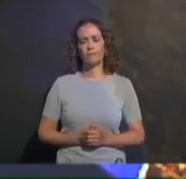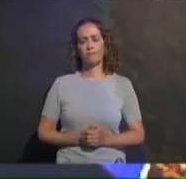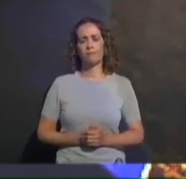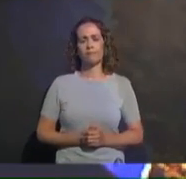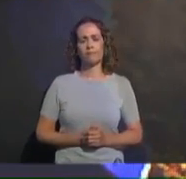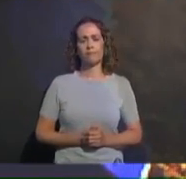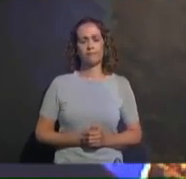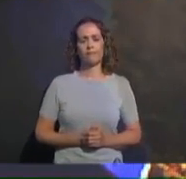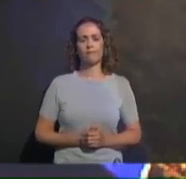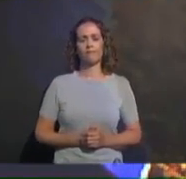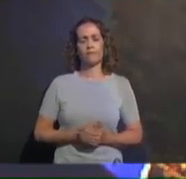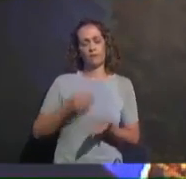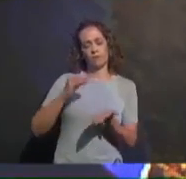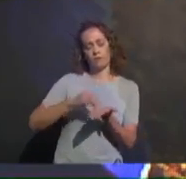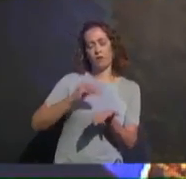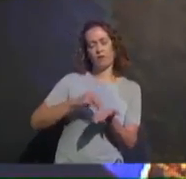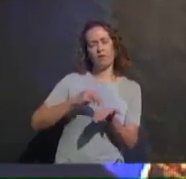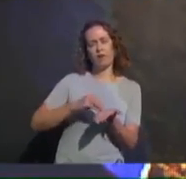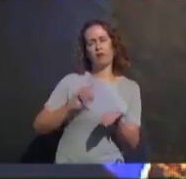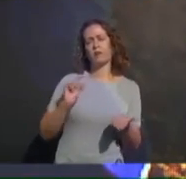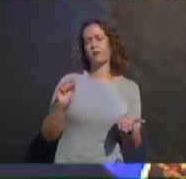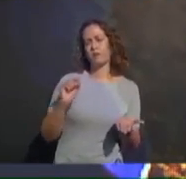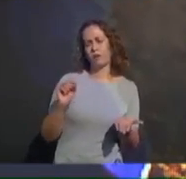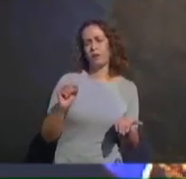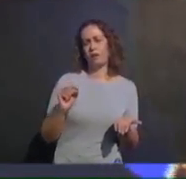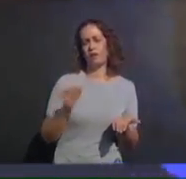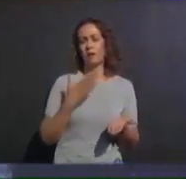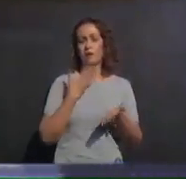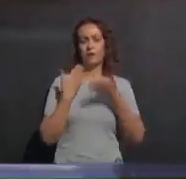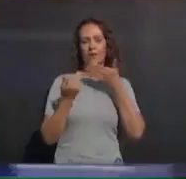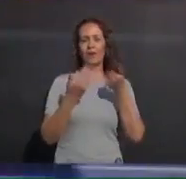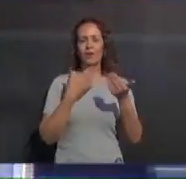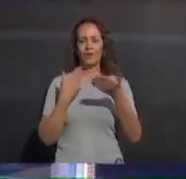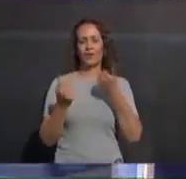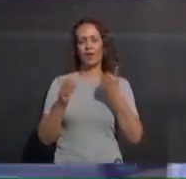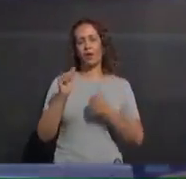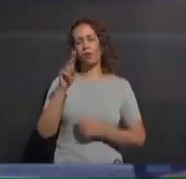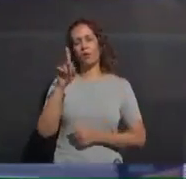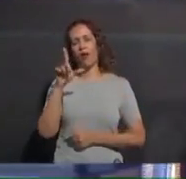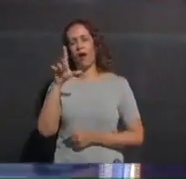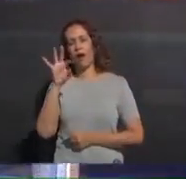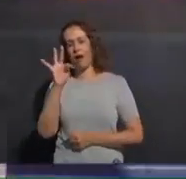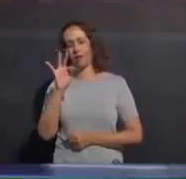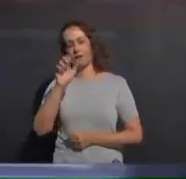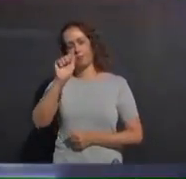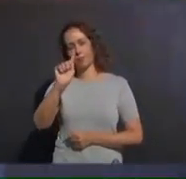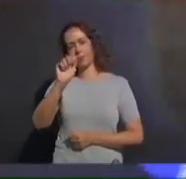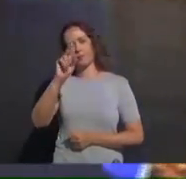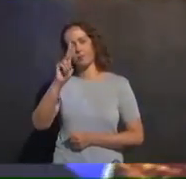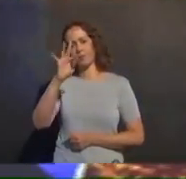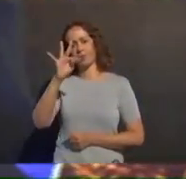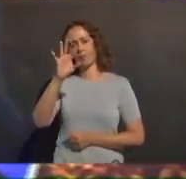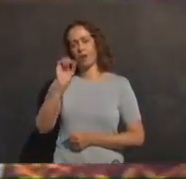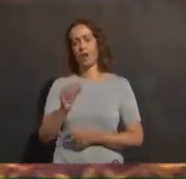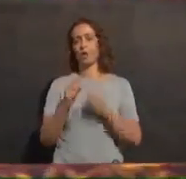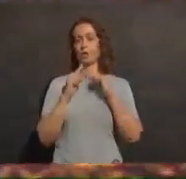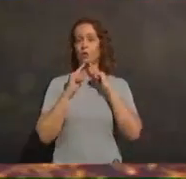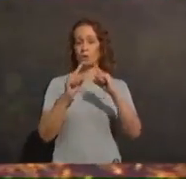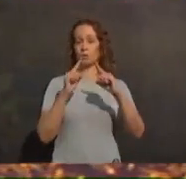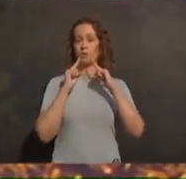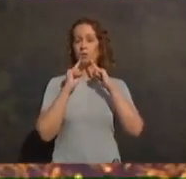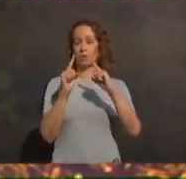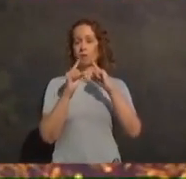Aumente as faltas, o que está te faltando? Melhora isso, faz uma autocrítica, gente. A pior coisa que pode haver é uma pessoa